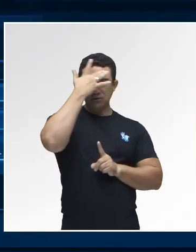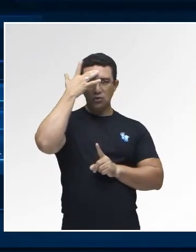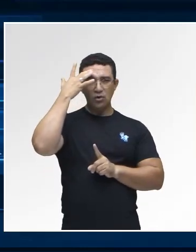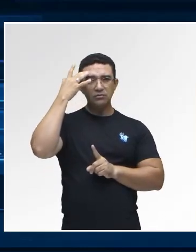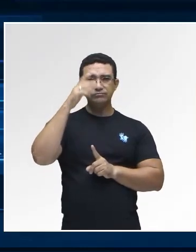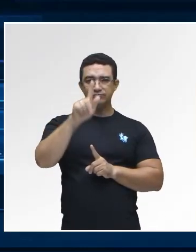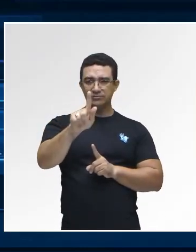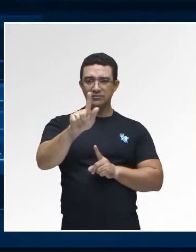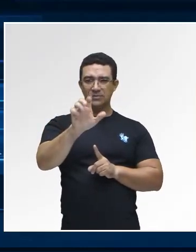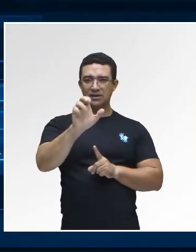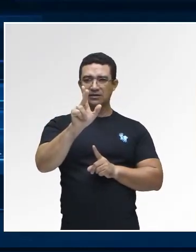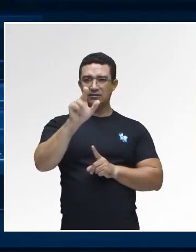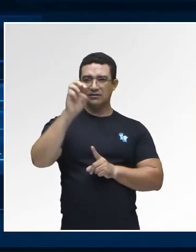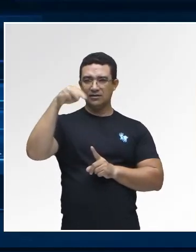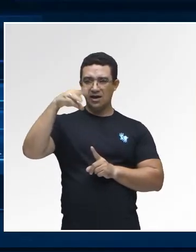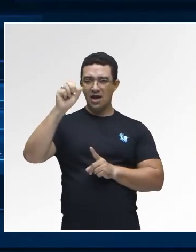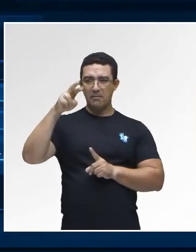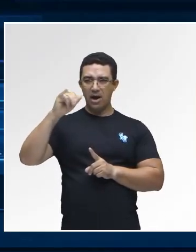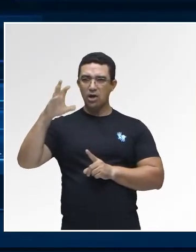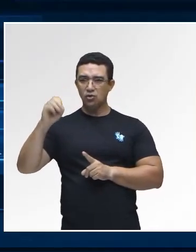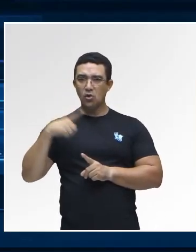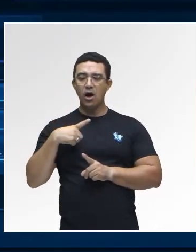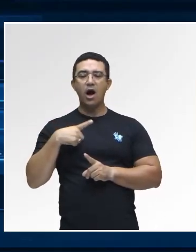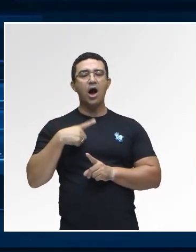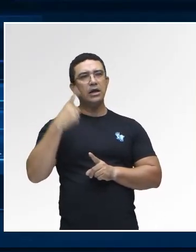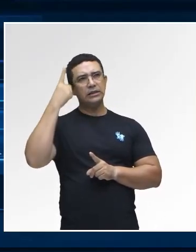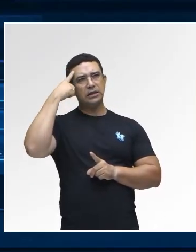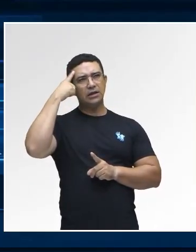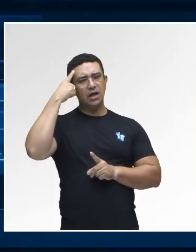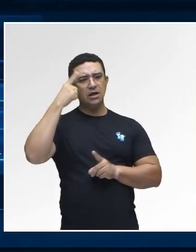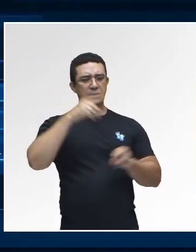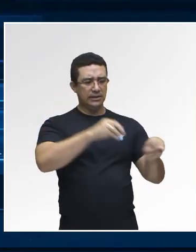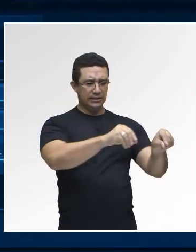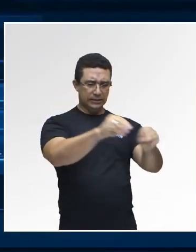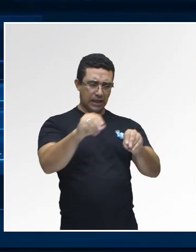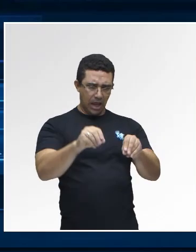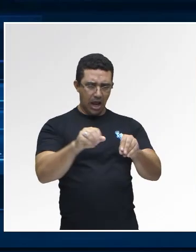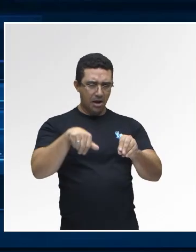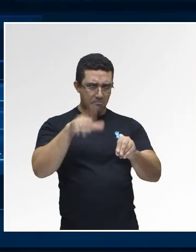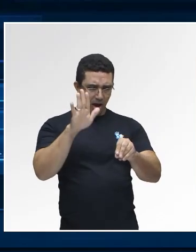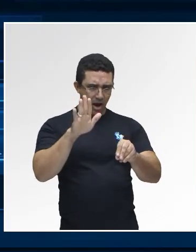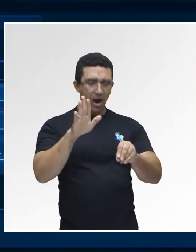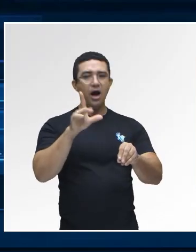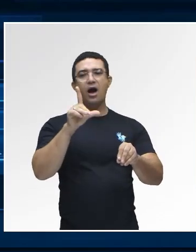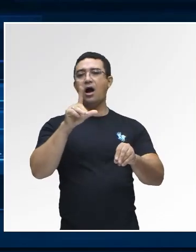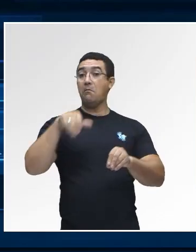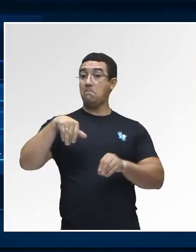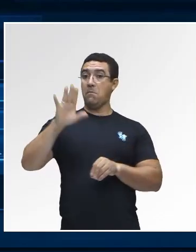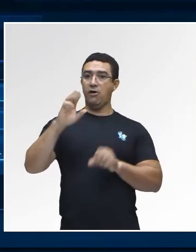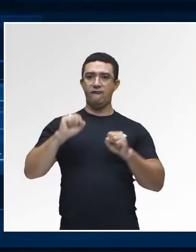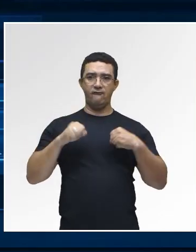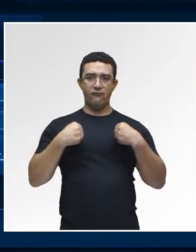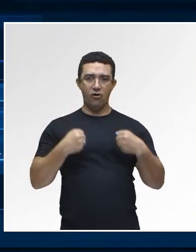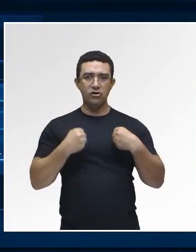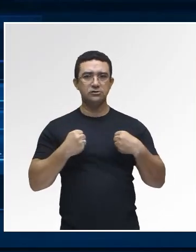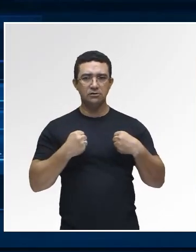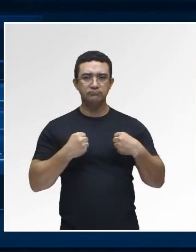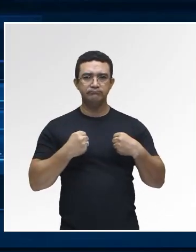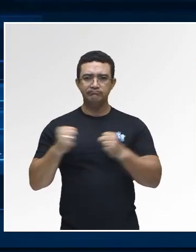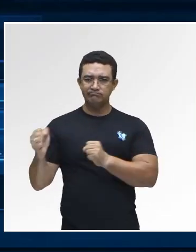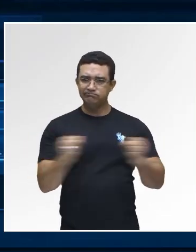quem tinha mais terra tinha mais propriedades, ou seja, tinha mais poder. Então, como vocês podem ver, são